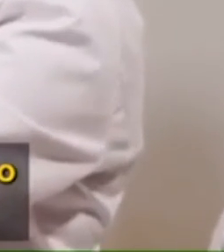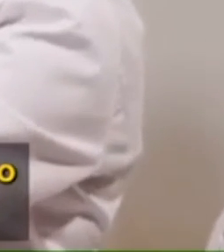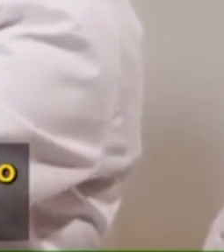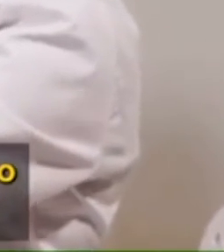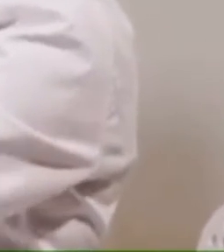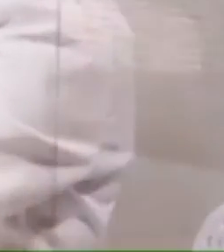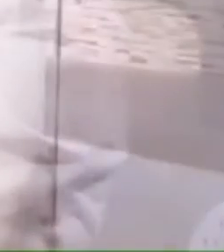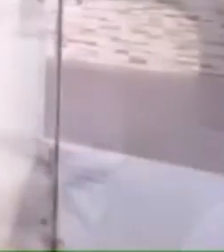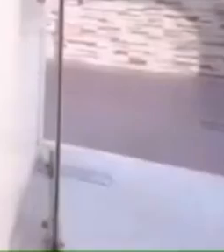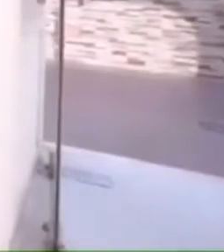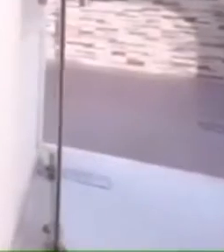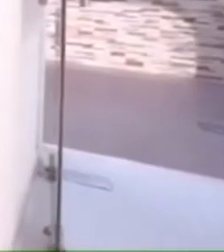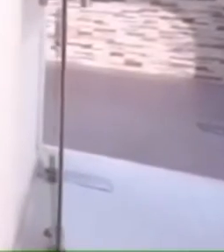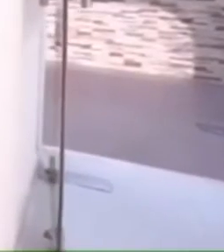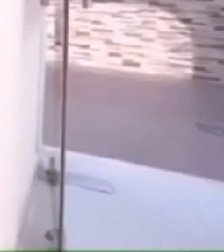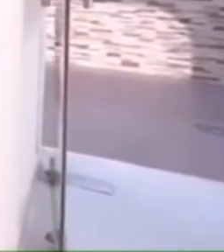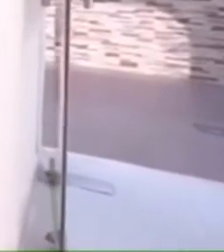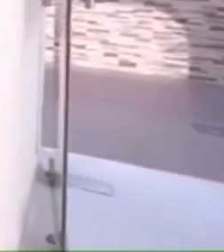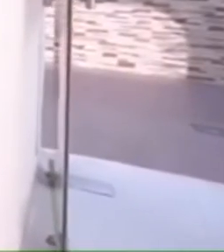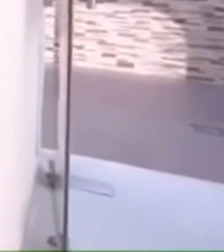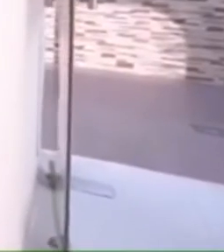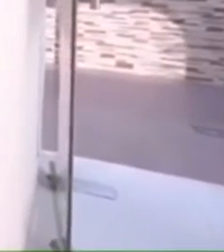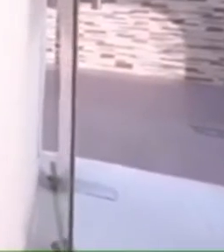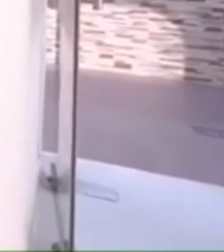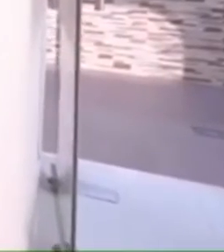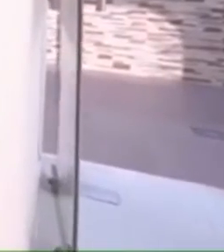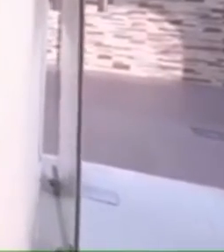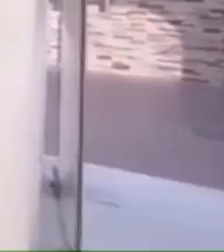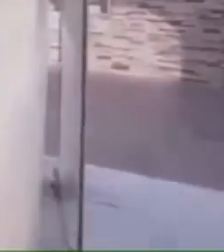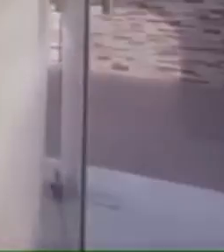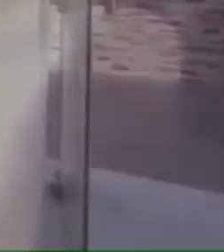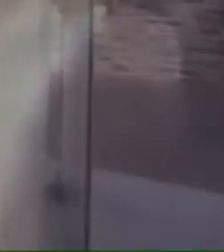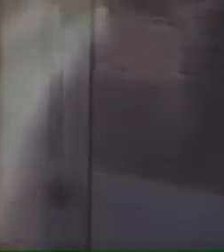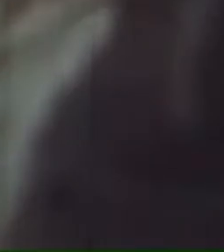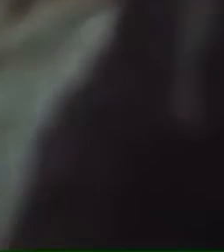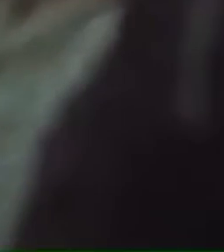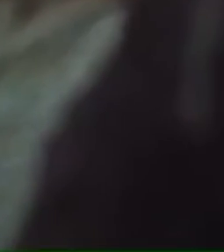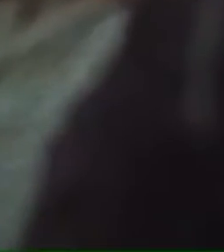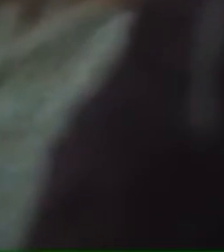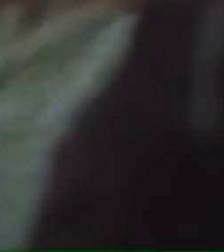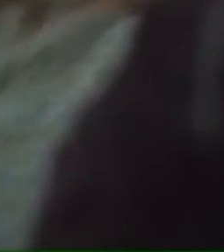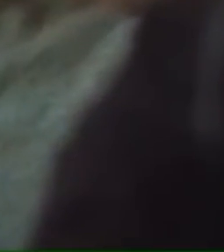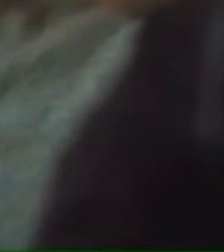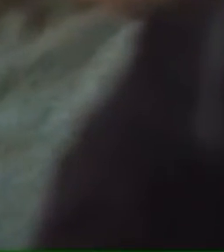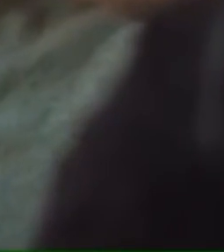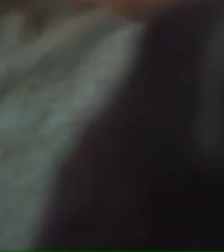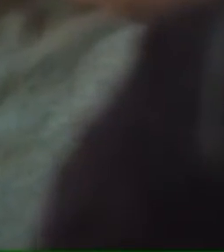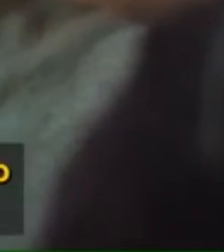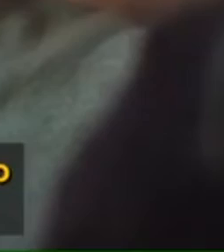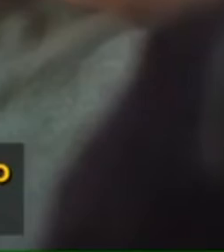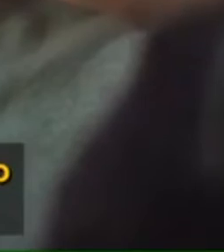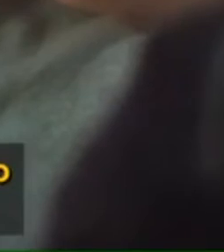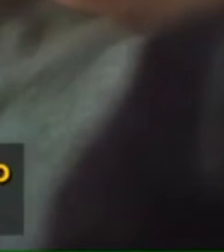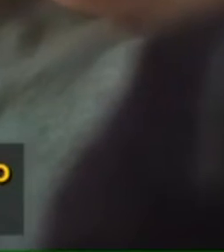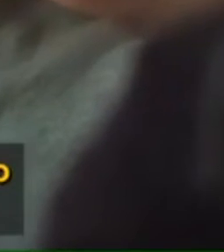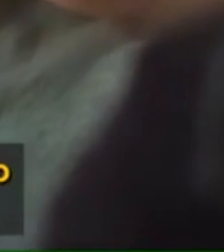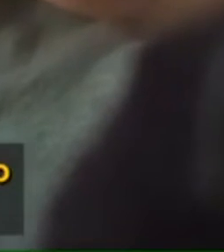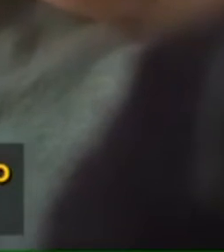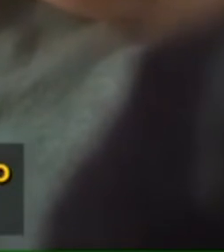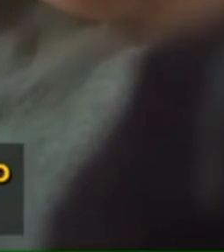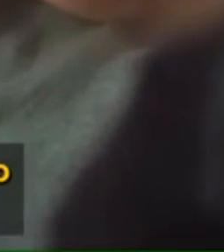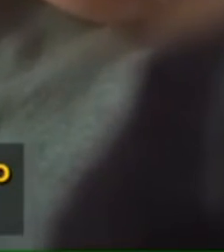os casos. Tratamento multidisciplinar. A SAF não tem cura. O tratamento